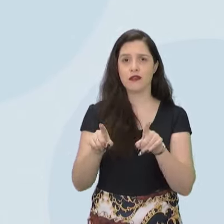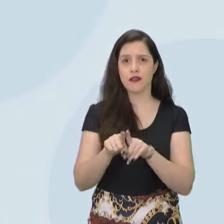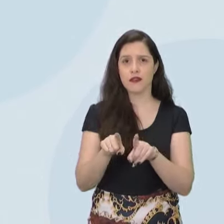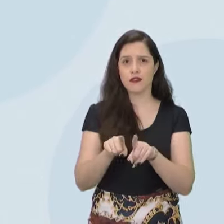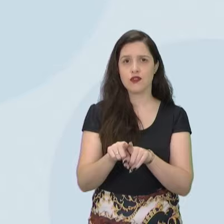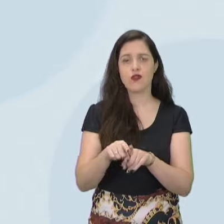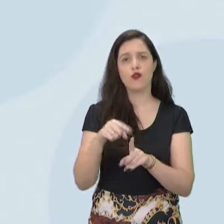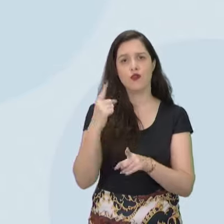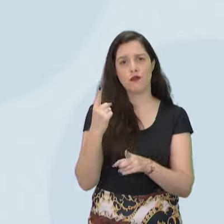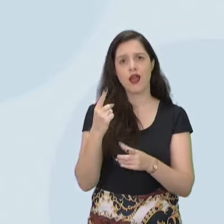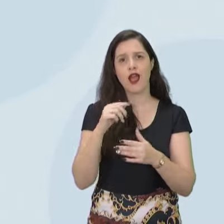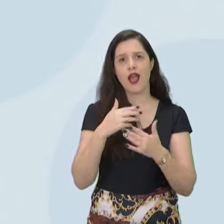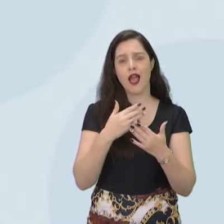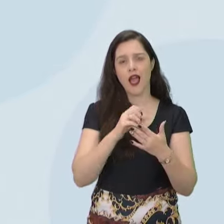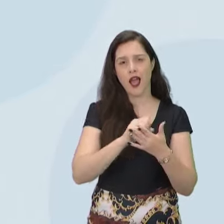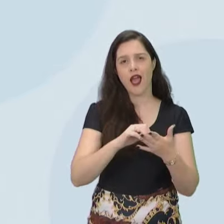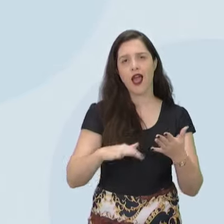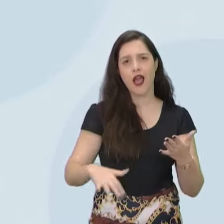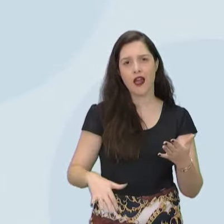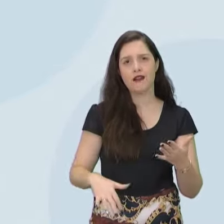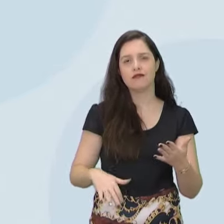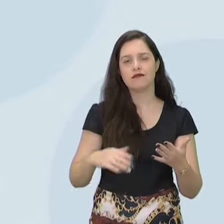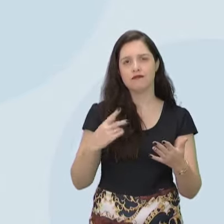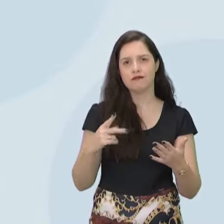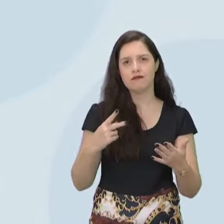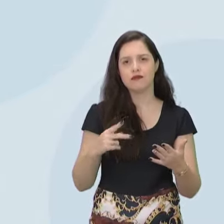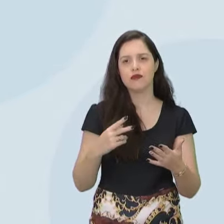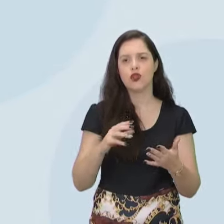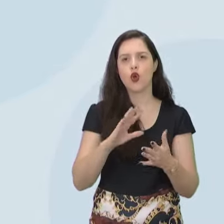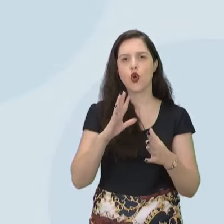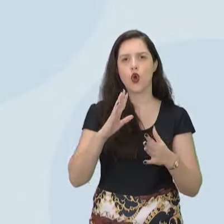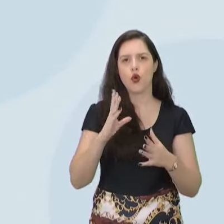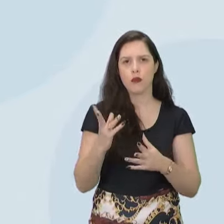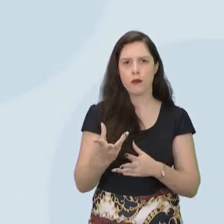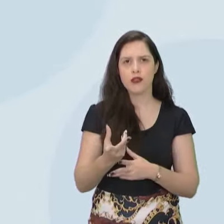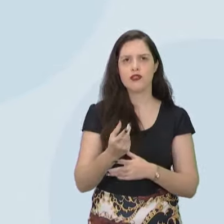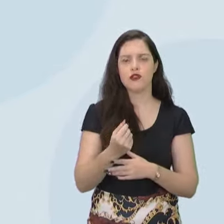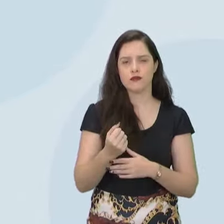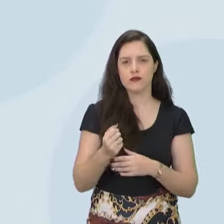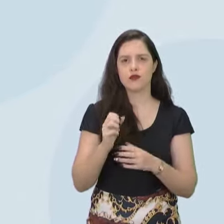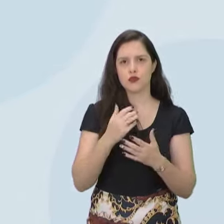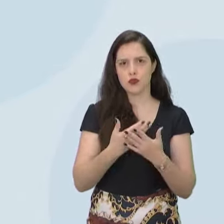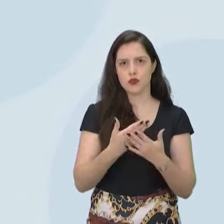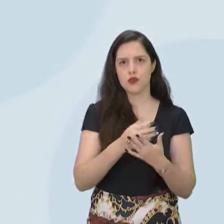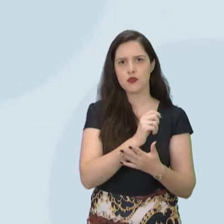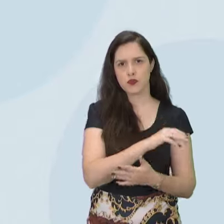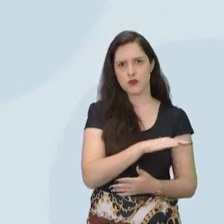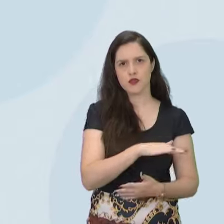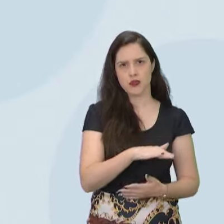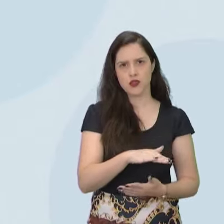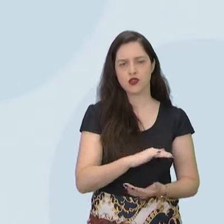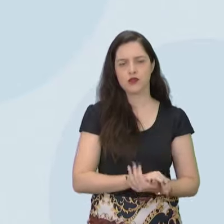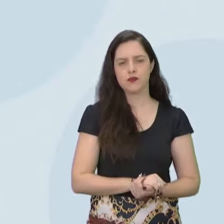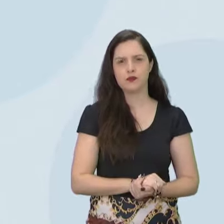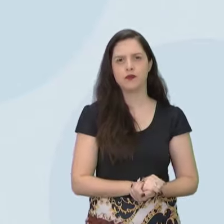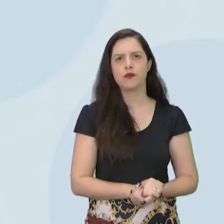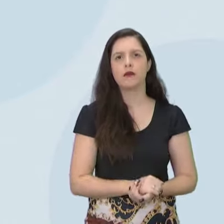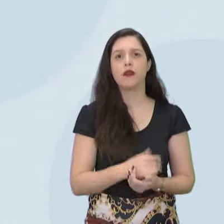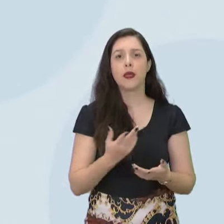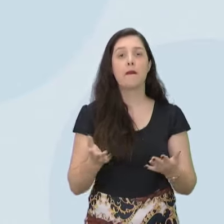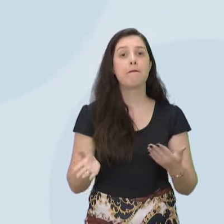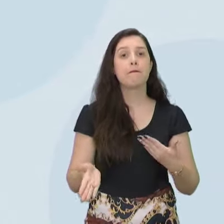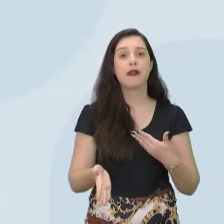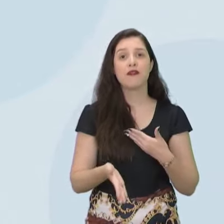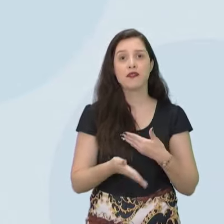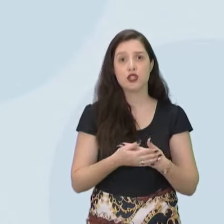uma habilidade, né, da formação geral básica, como uma habilidade dos eixos estruturantes. E para fechar,